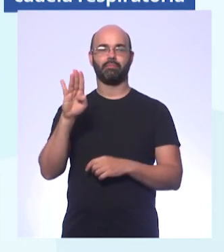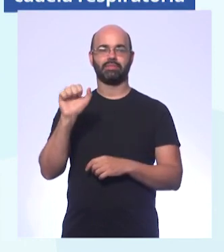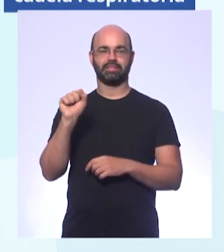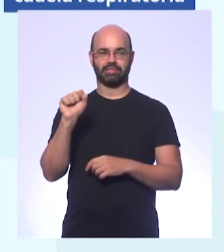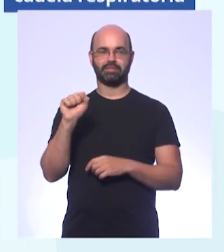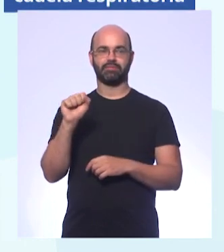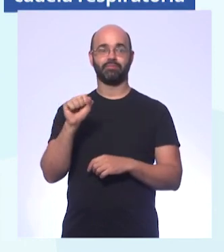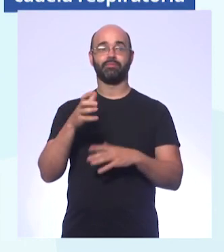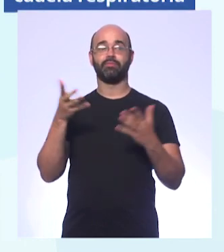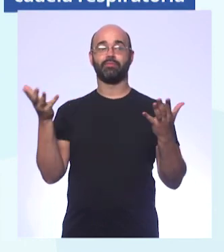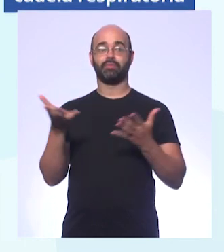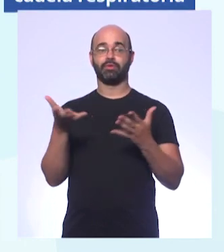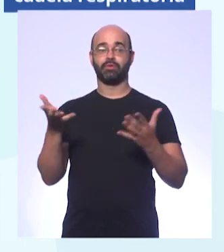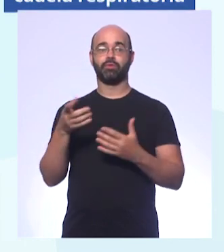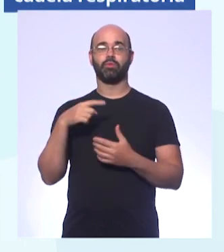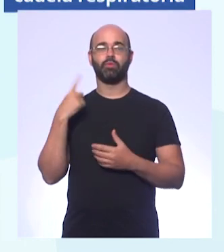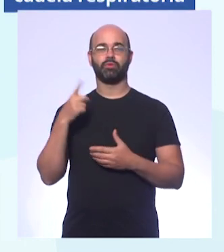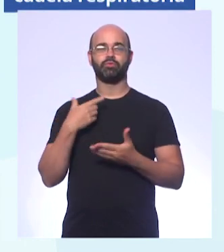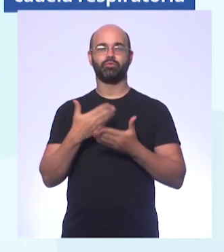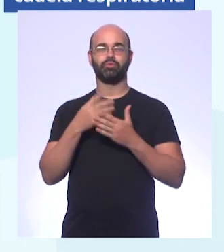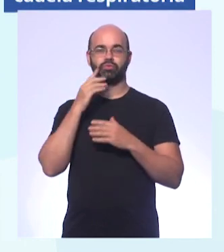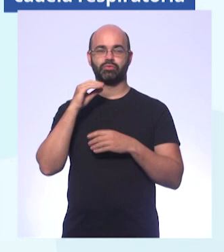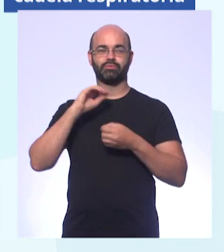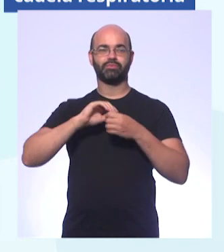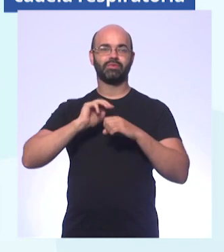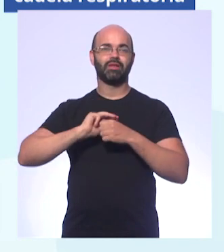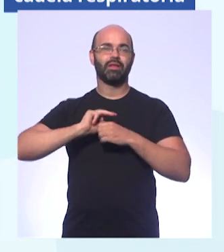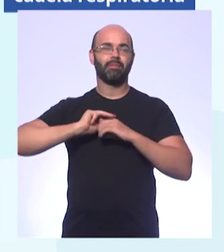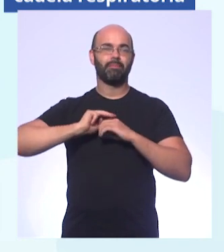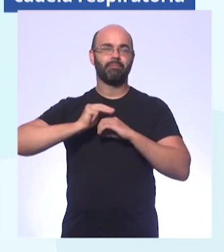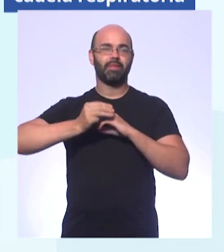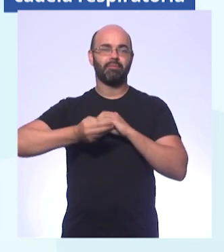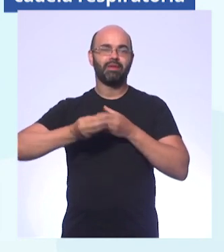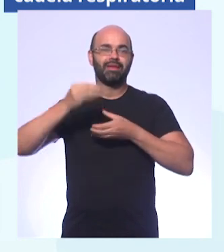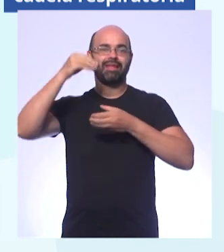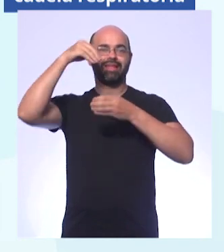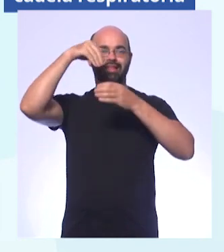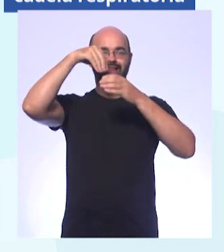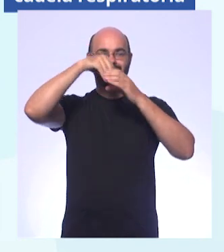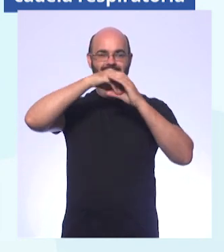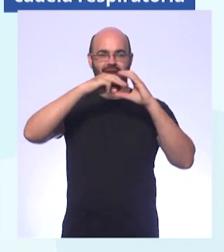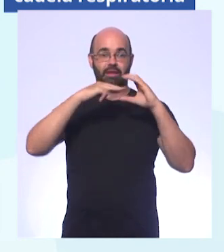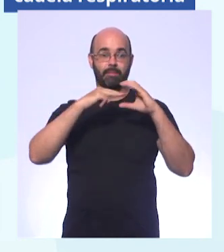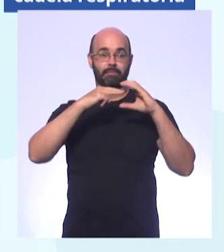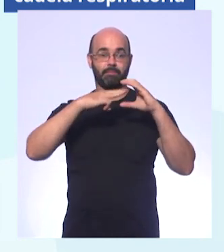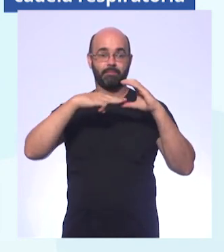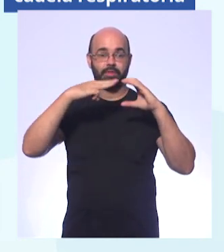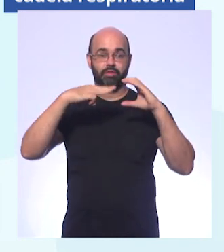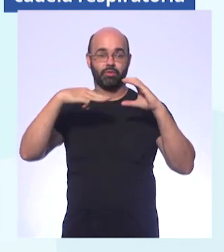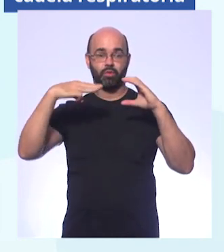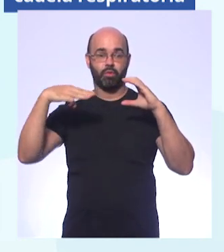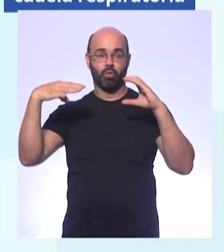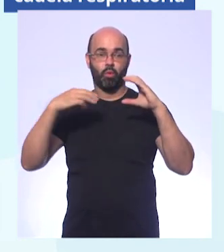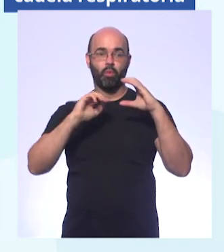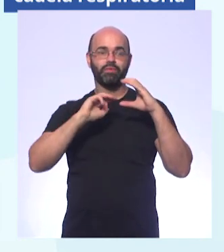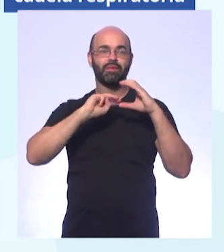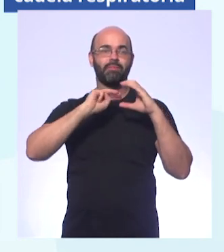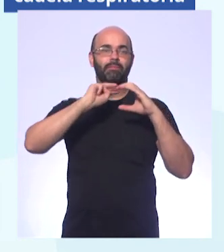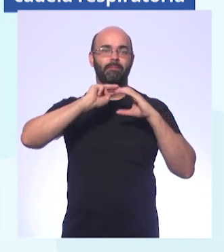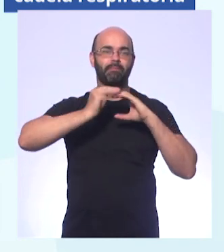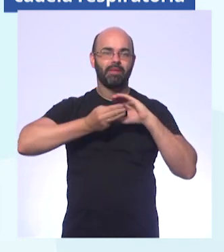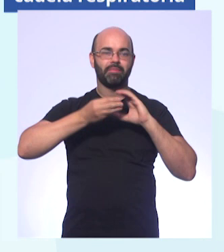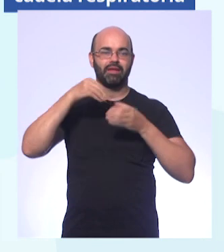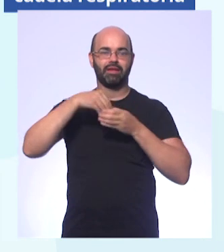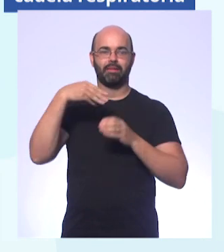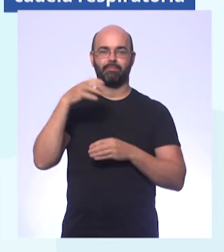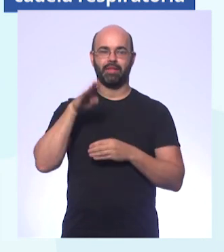vamos trabalhar o que acontece na membrana interna da mitocôndria. Na verdade, você vai ver o que acontece na membrana interna,